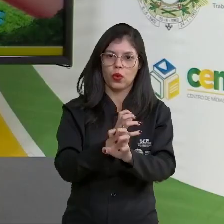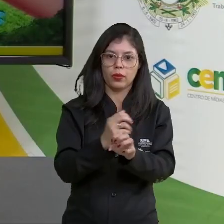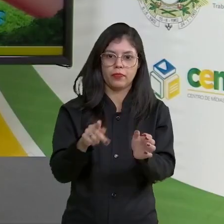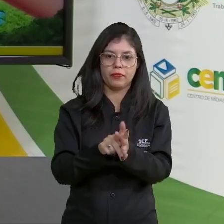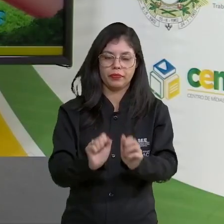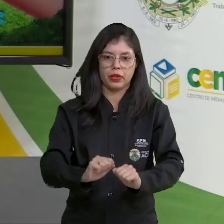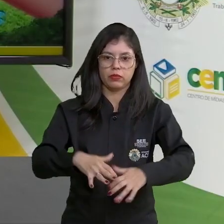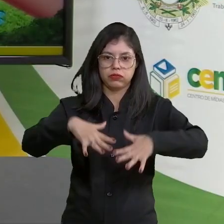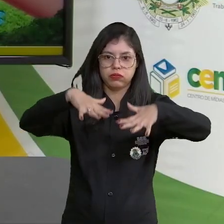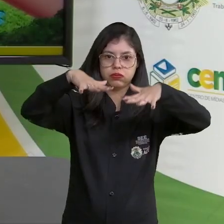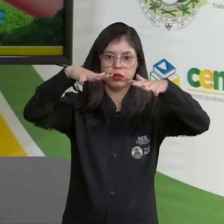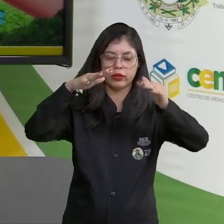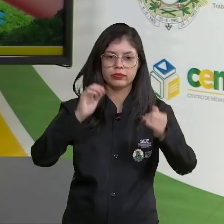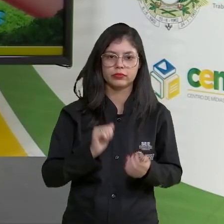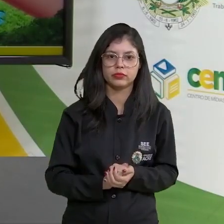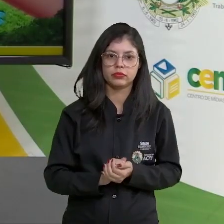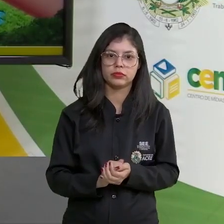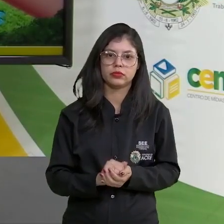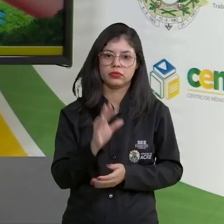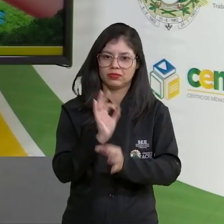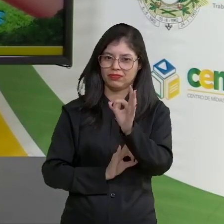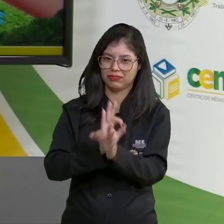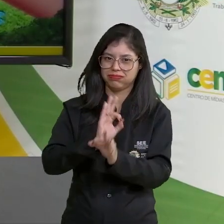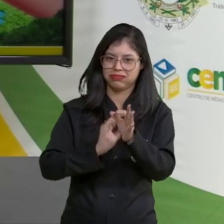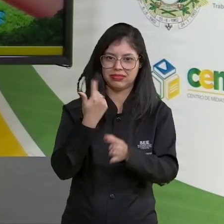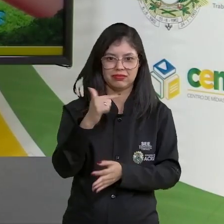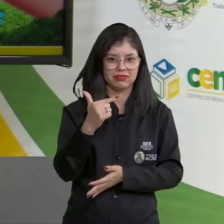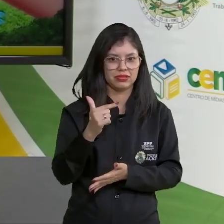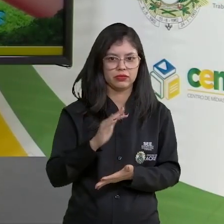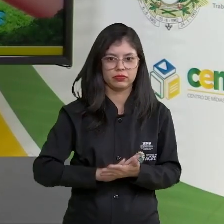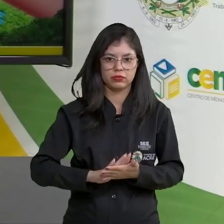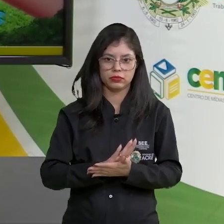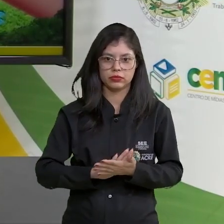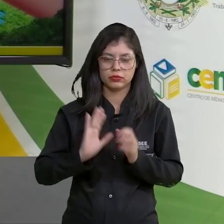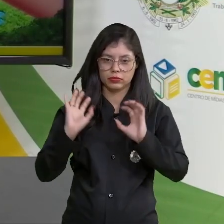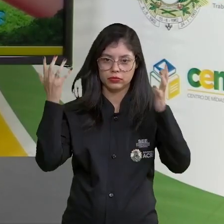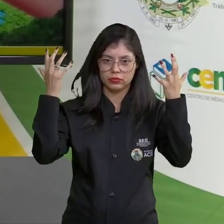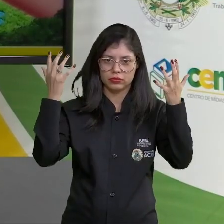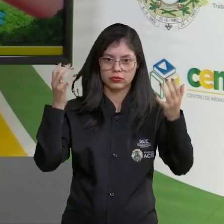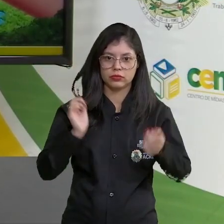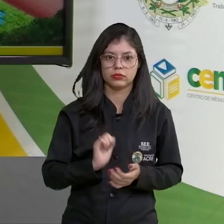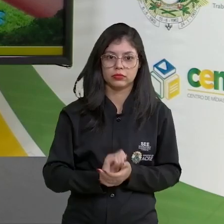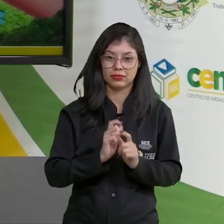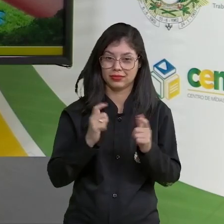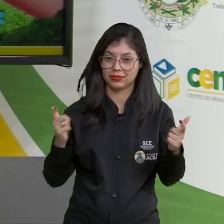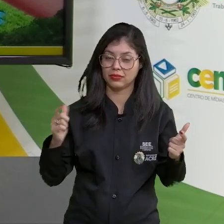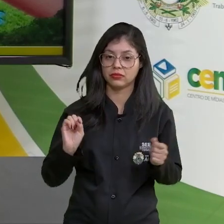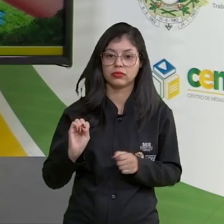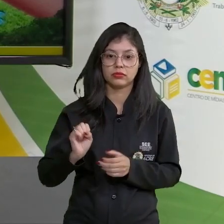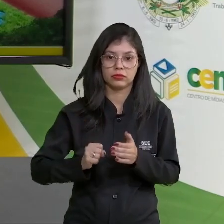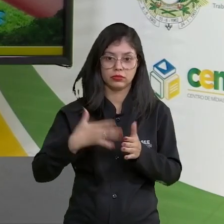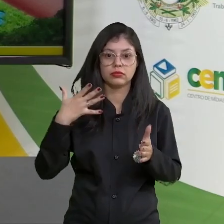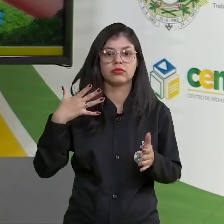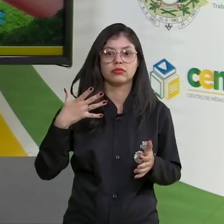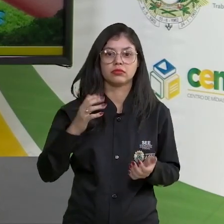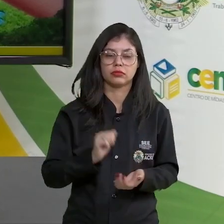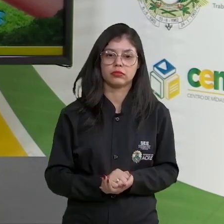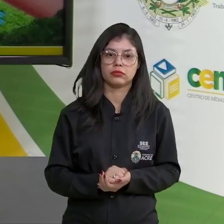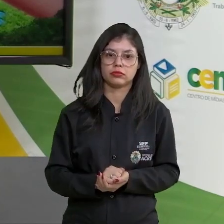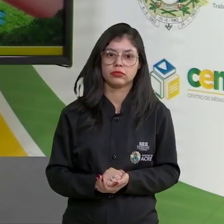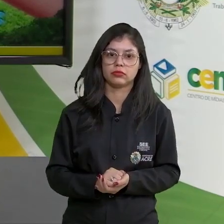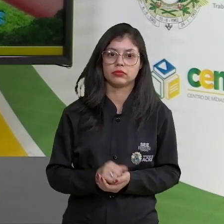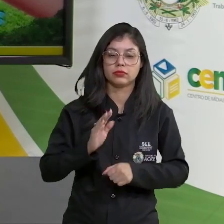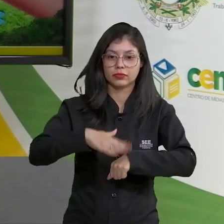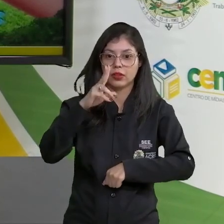enchentes, tudo de uma forma desordenada. Então, eventos climáticos extremos, porque eles se intensificam e ficam